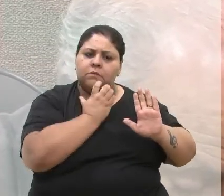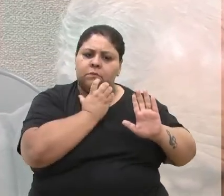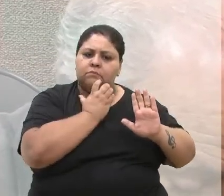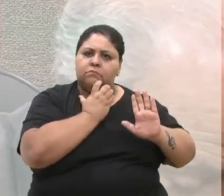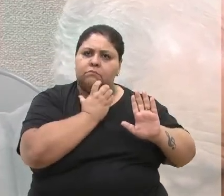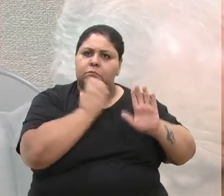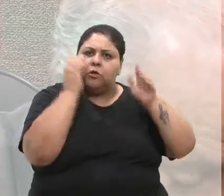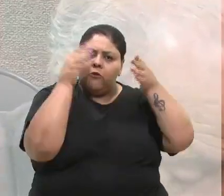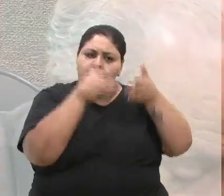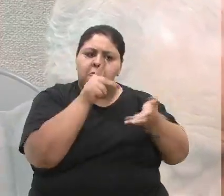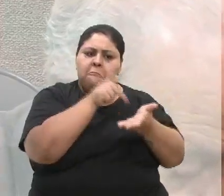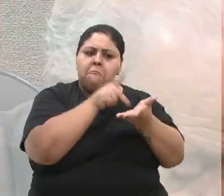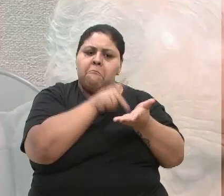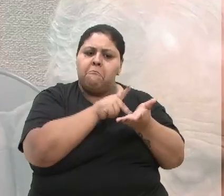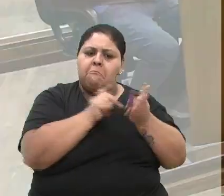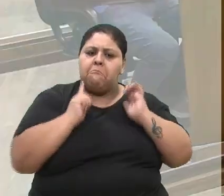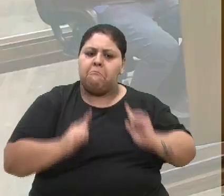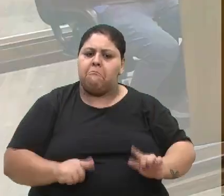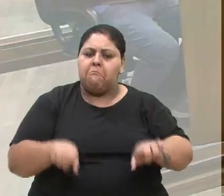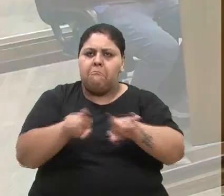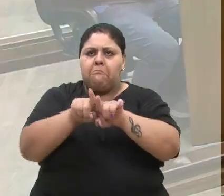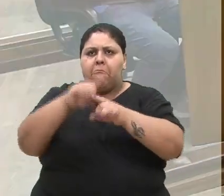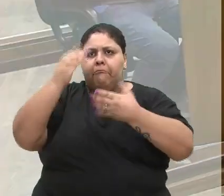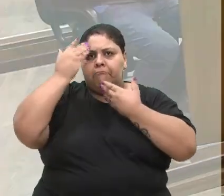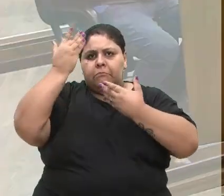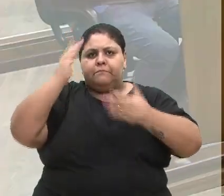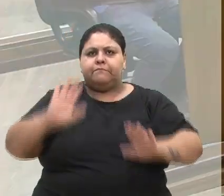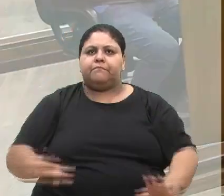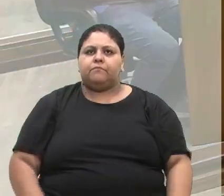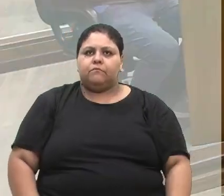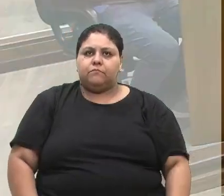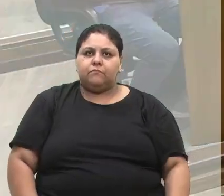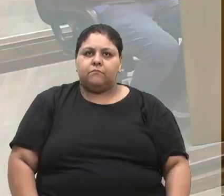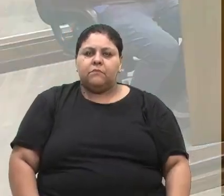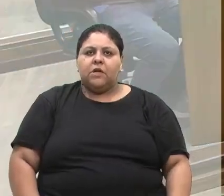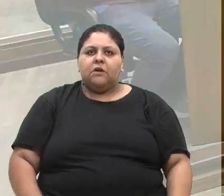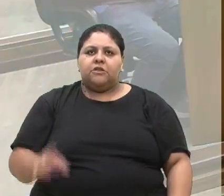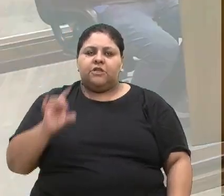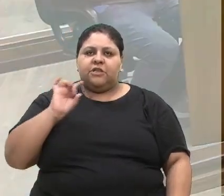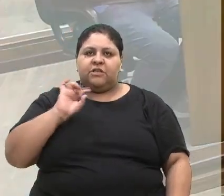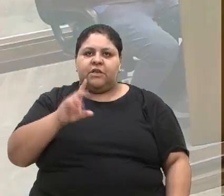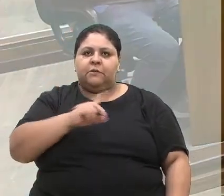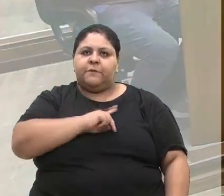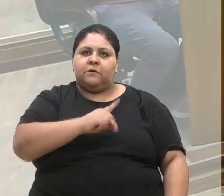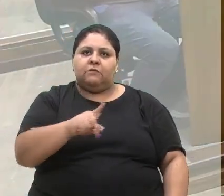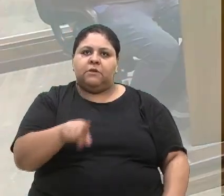competência desses gestores também. Obrigado. Era isso, então, senhora presidente.